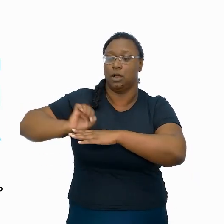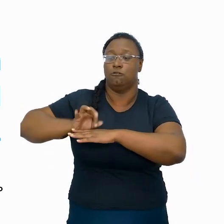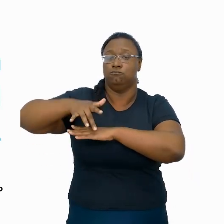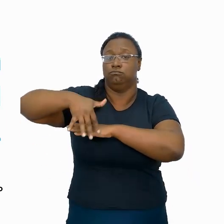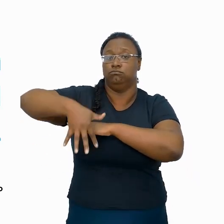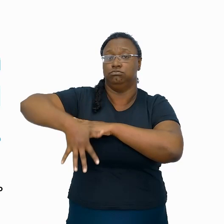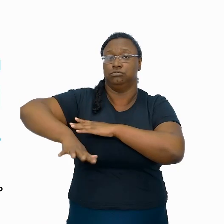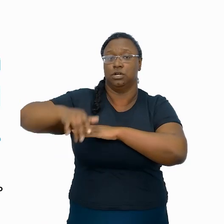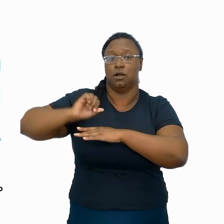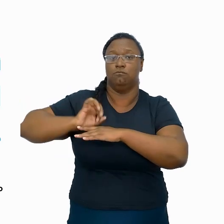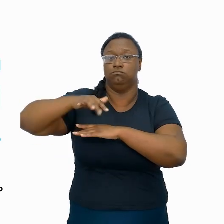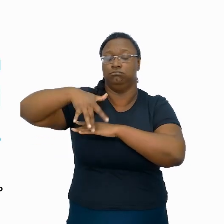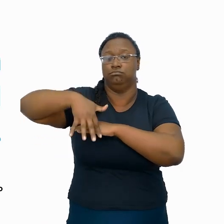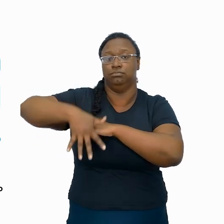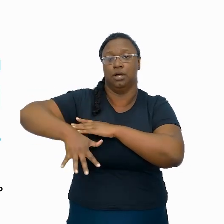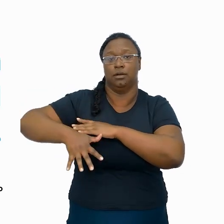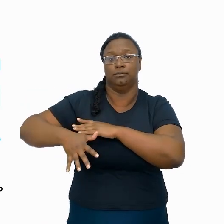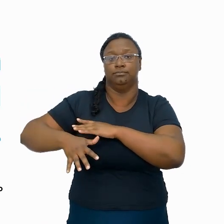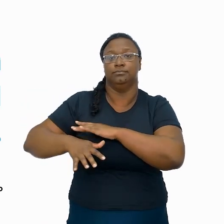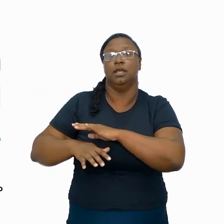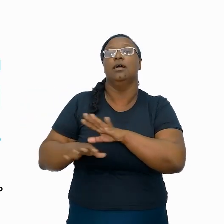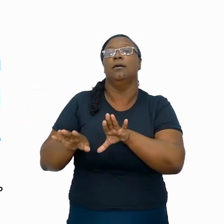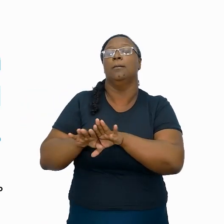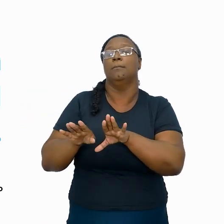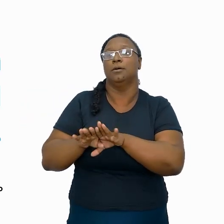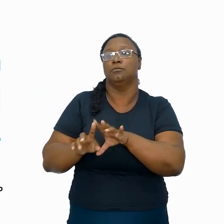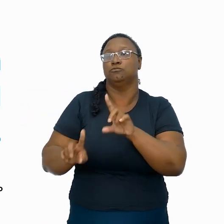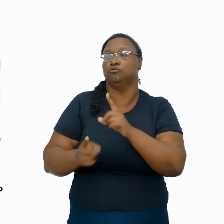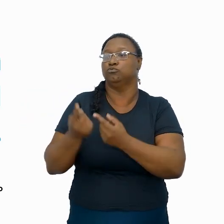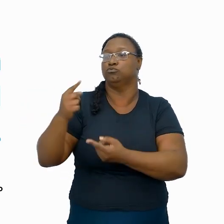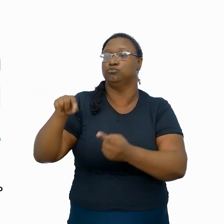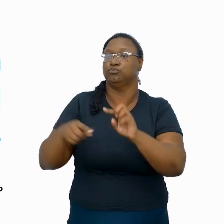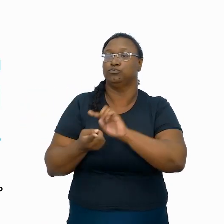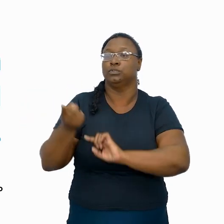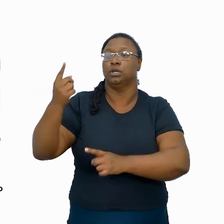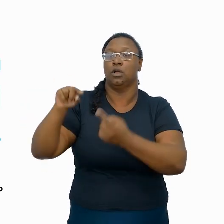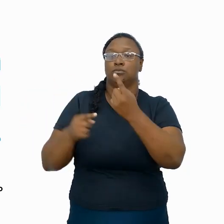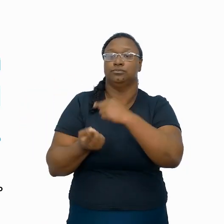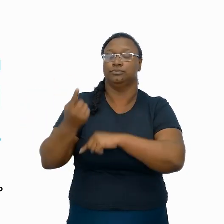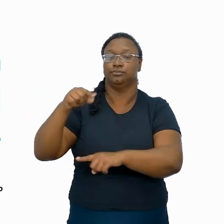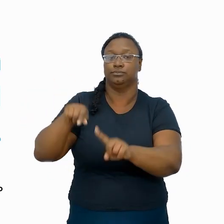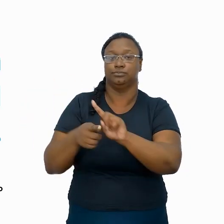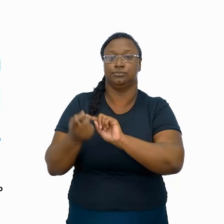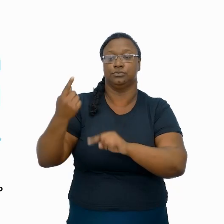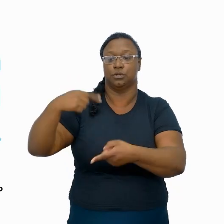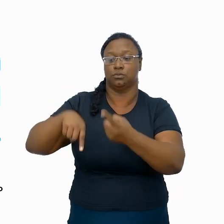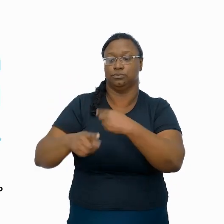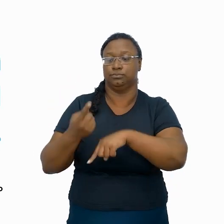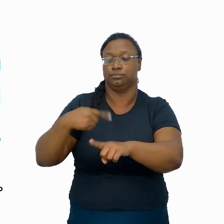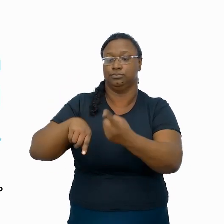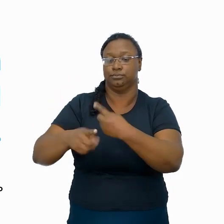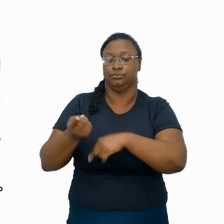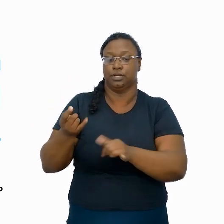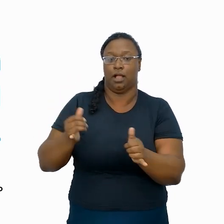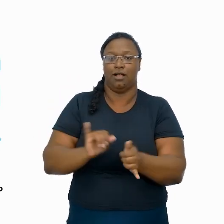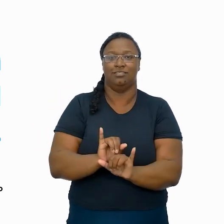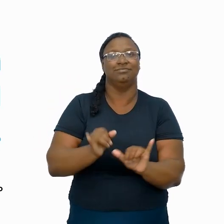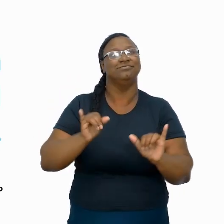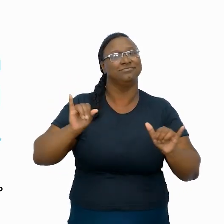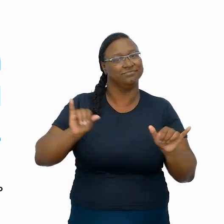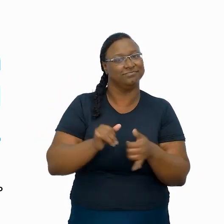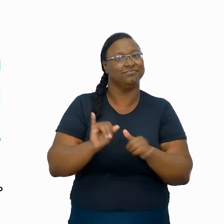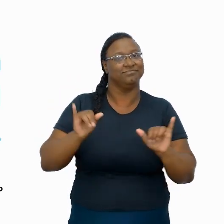água, alimenta, né, o movimento nos seus geradores e depois converte em energia elétrica. Pensando, né,